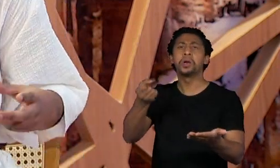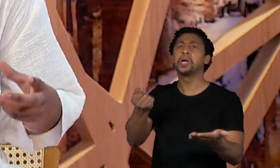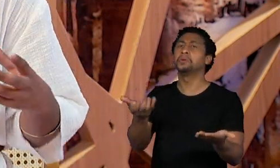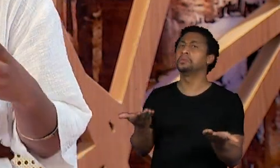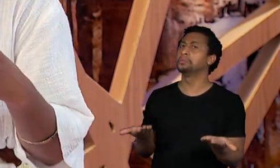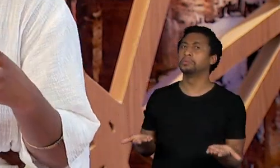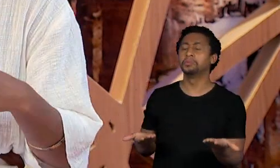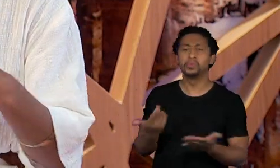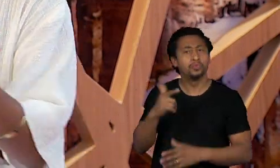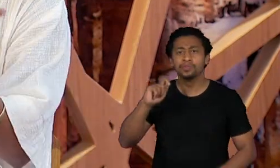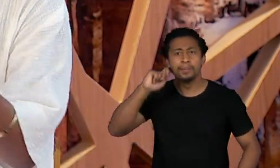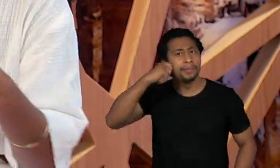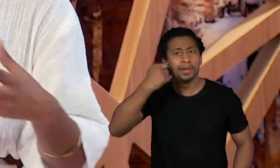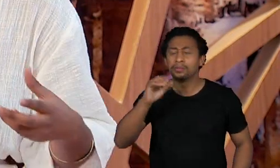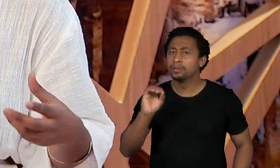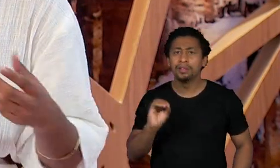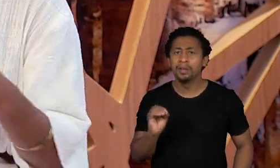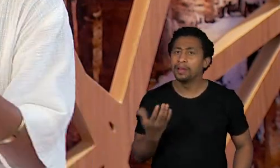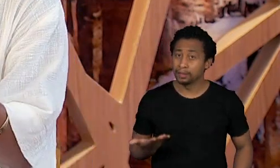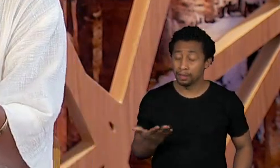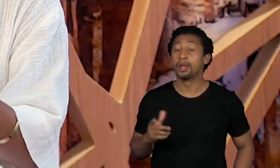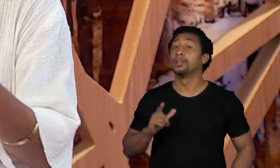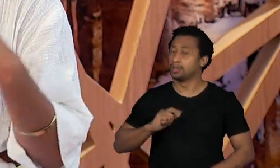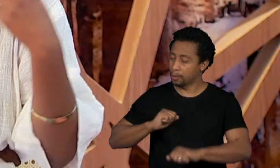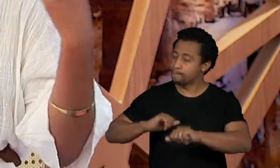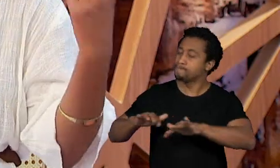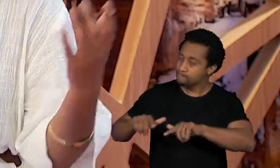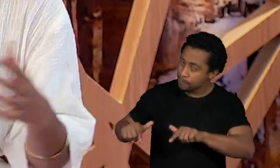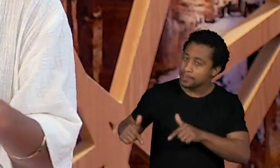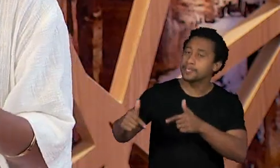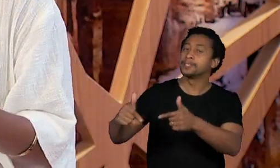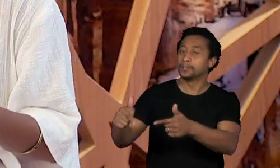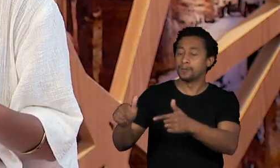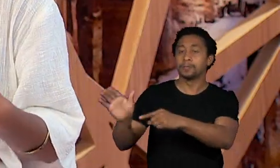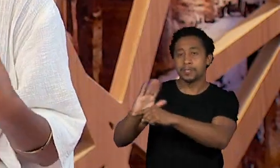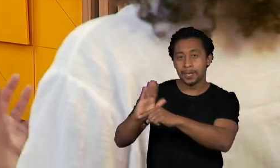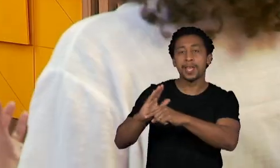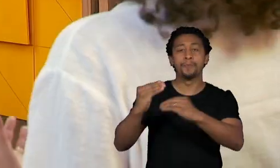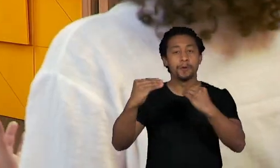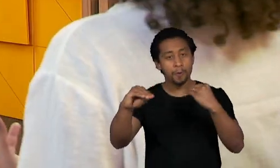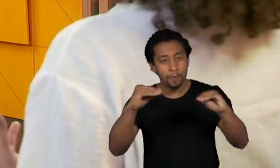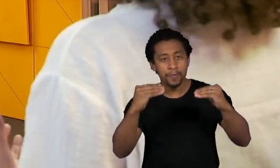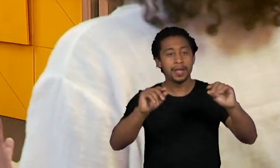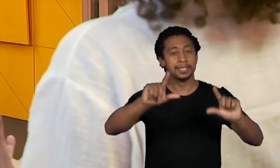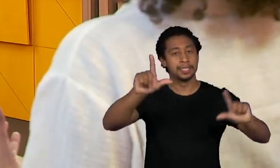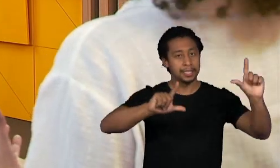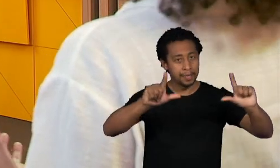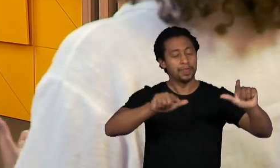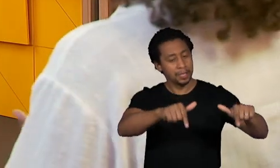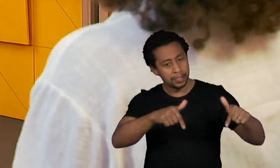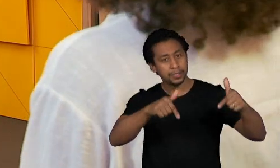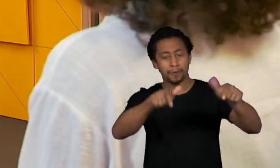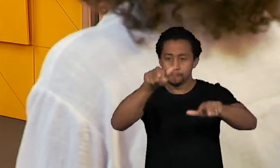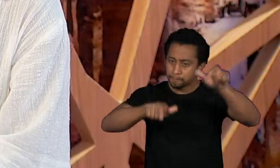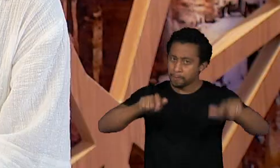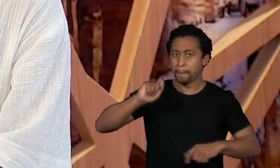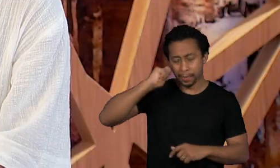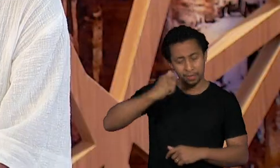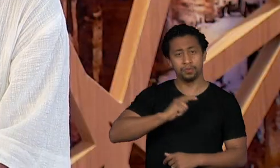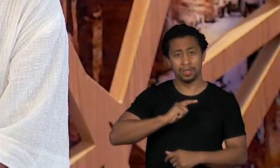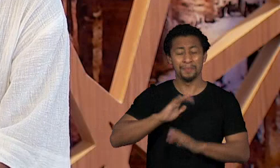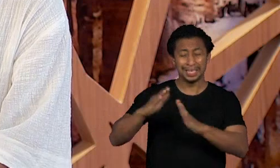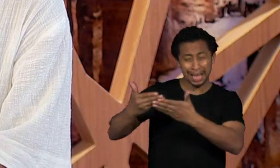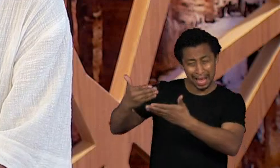movimentos de cinema, a gente tem muitos movimentos na televisão, nas novelas, nos programas, mas nos anos 90 era muito complexo,